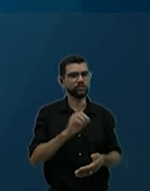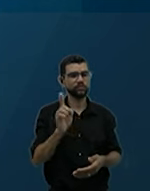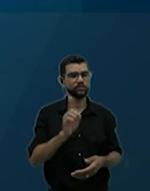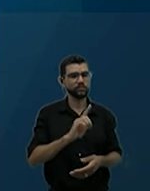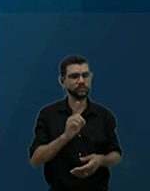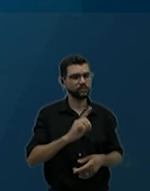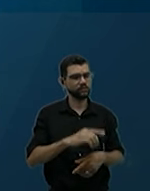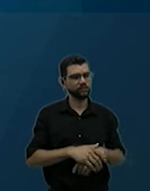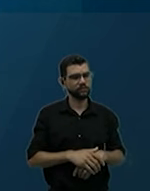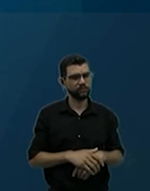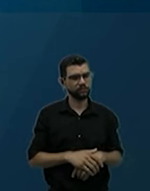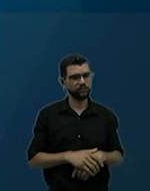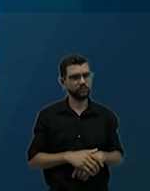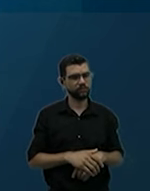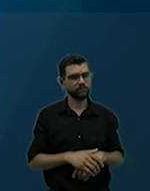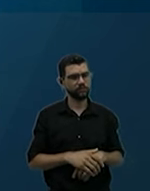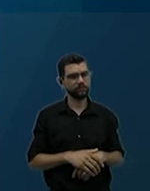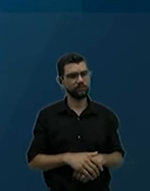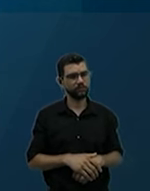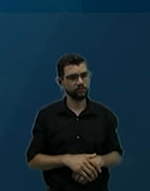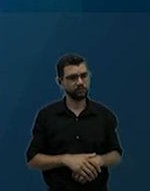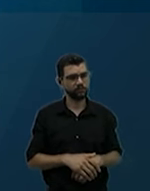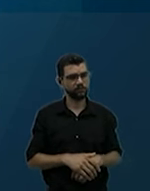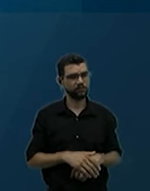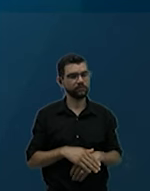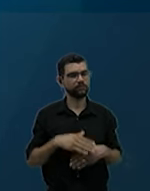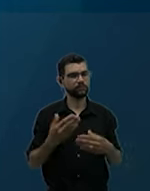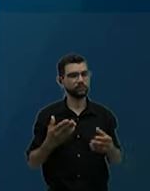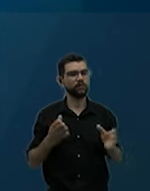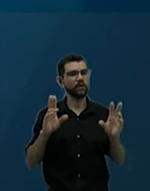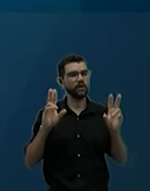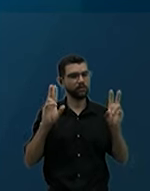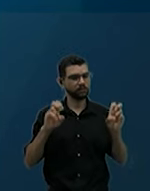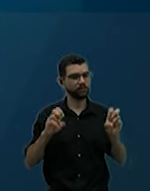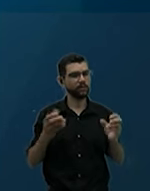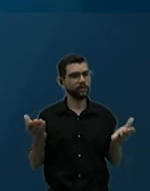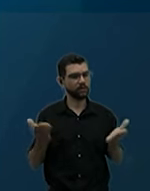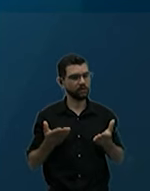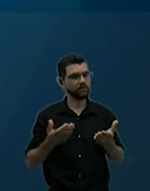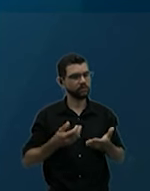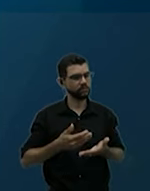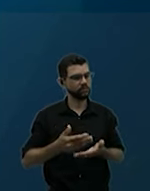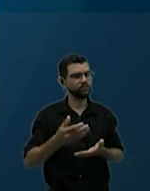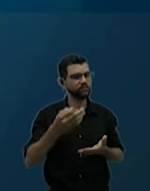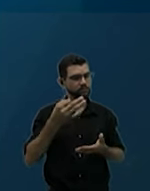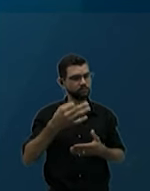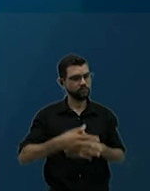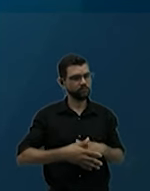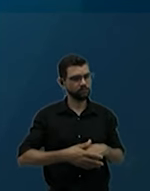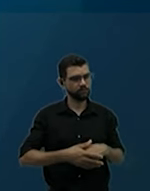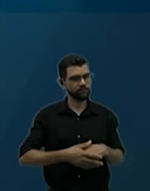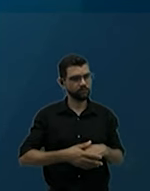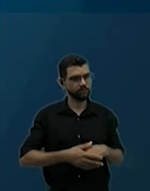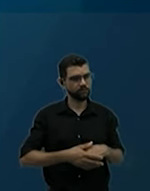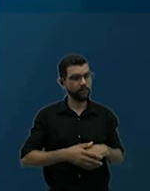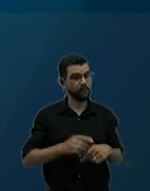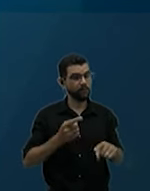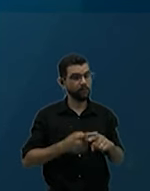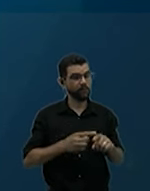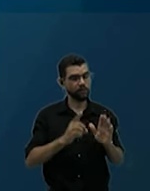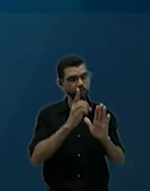nessa questão aqui abordada. Porque o direito nasce